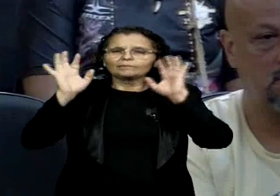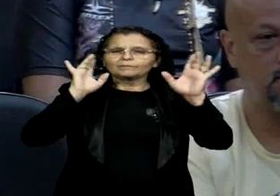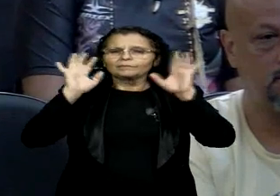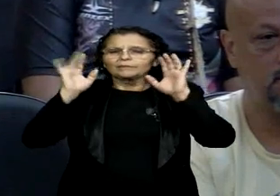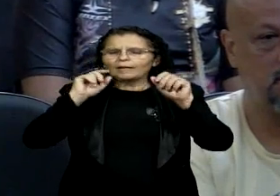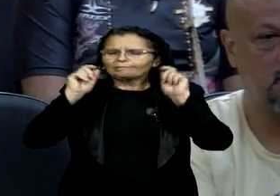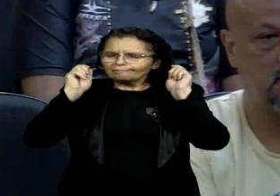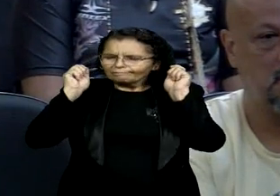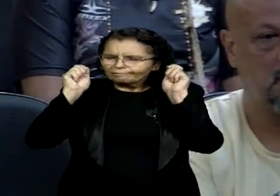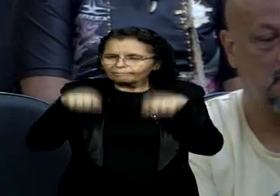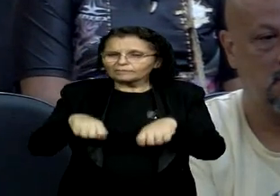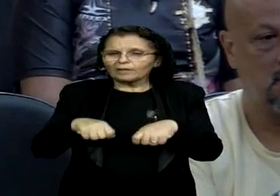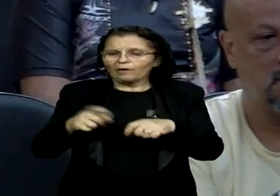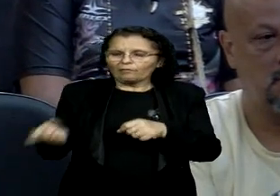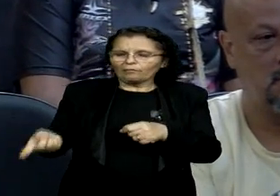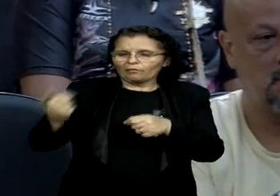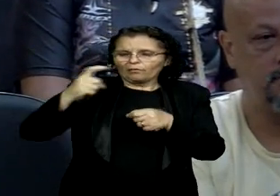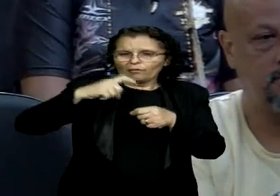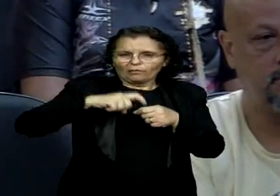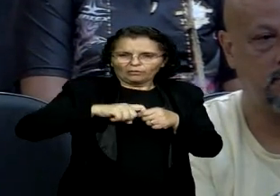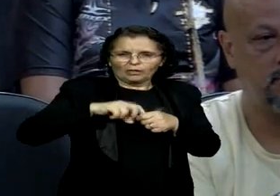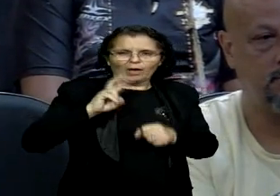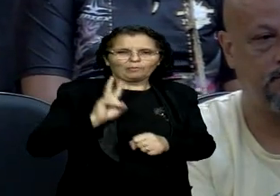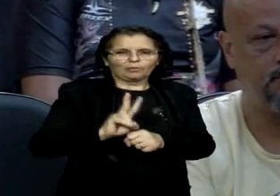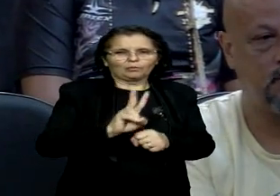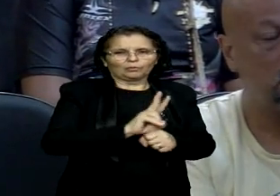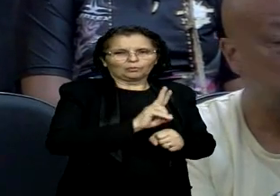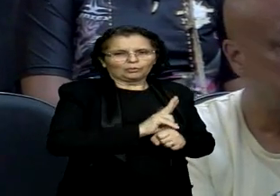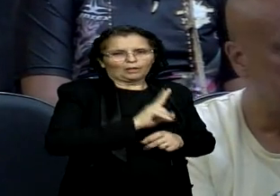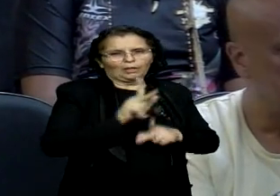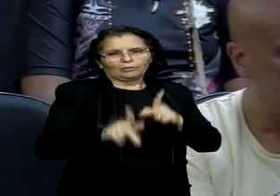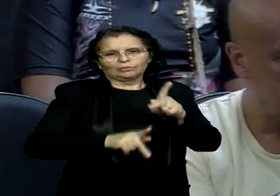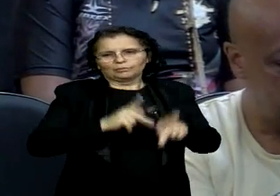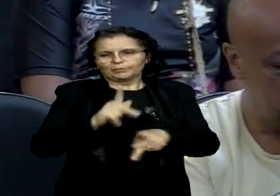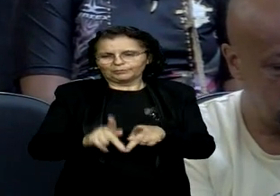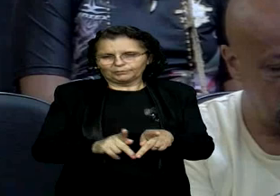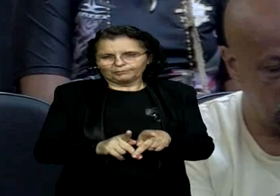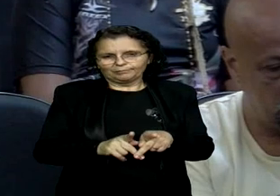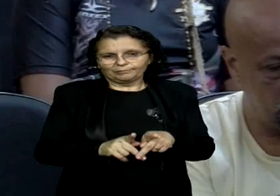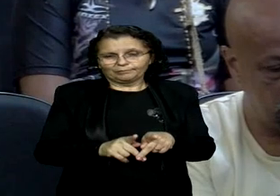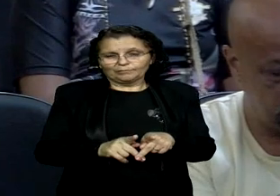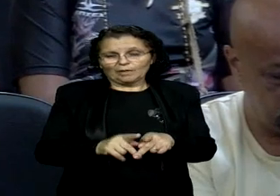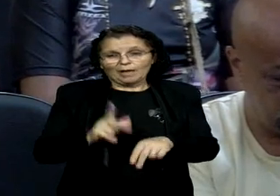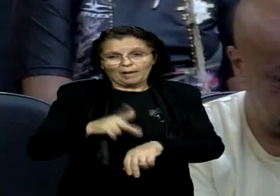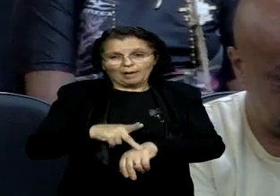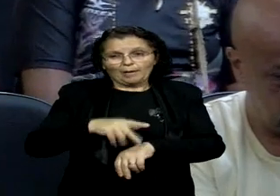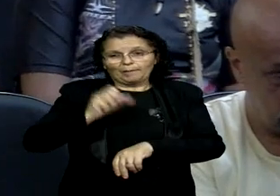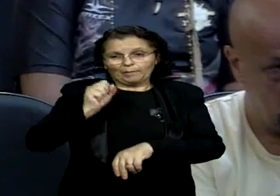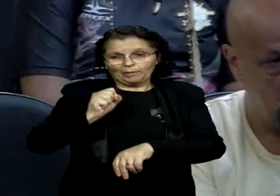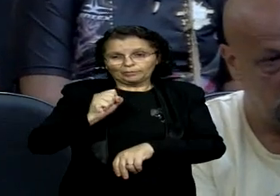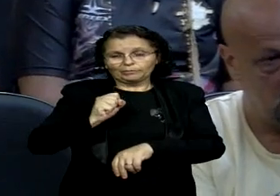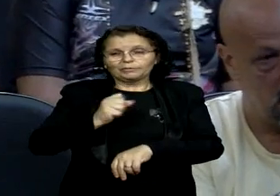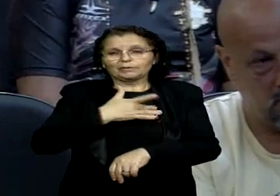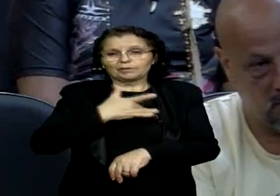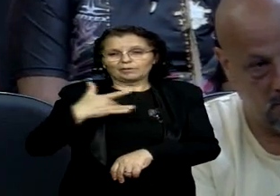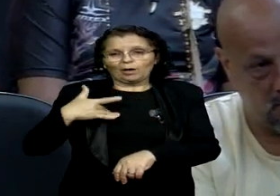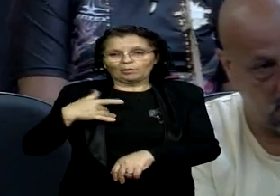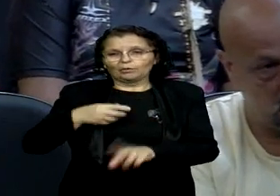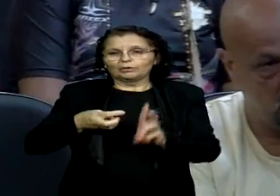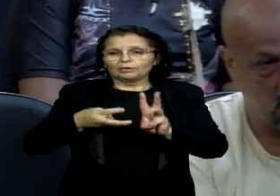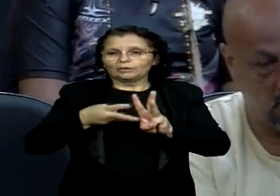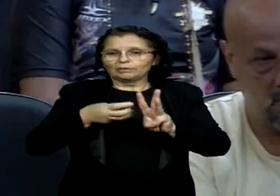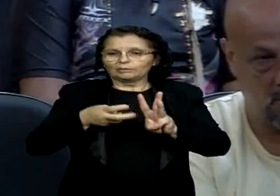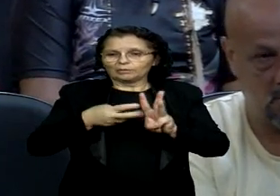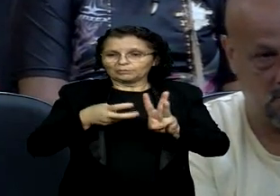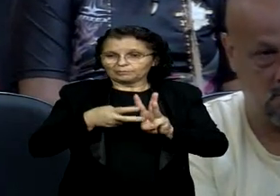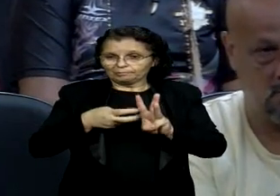mais capacitada, retornar para a aldeia para trabalhar com seu povo. Ao cursar pós-graduação em saúde indígena na Universidade